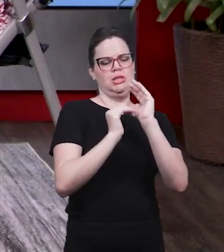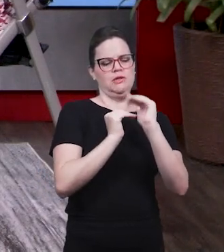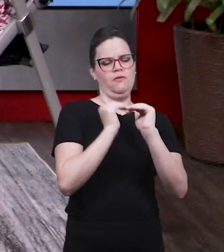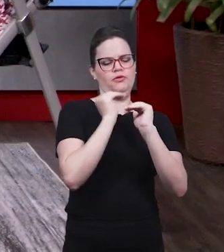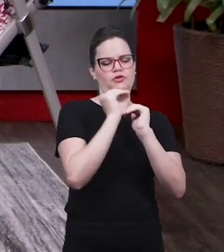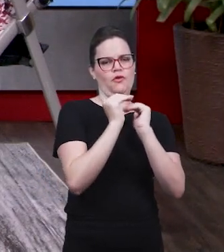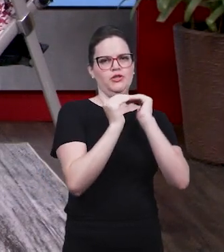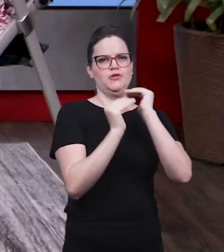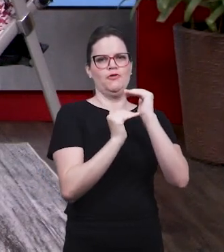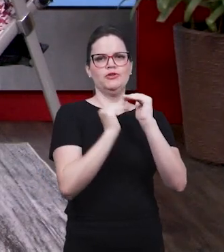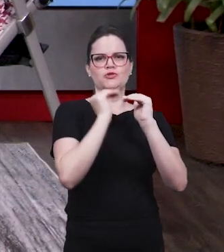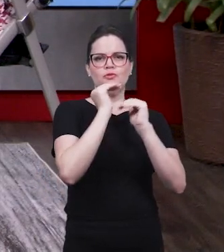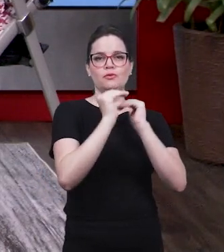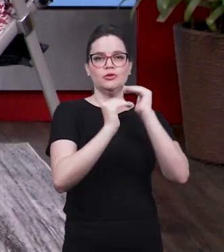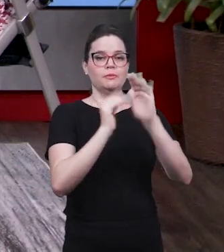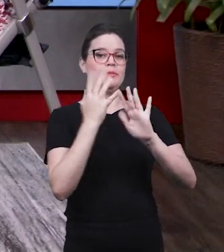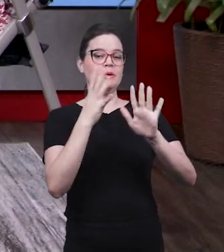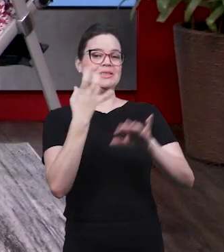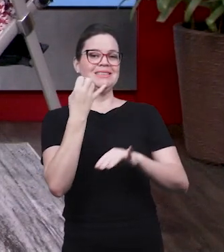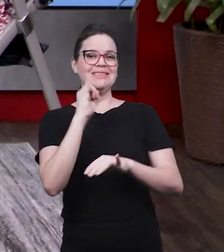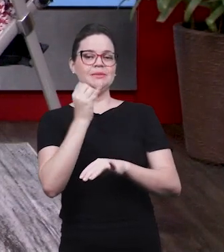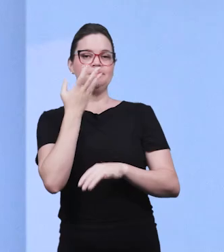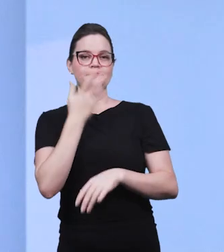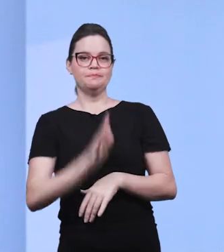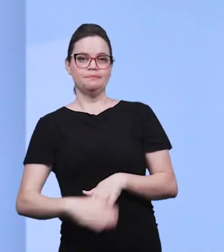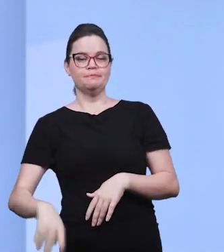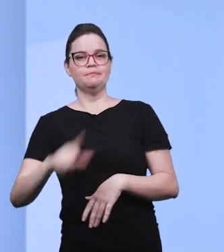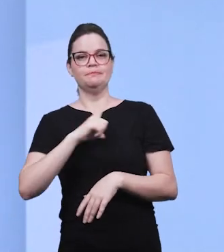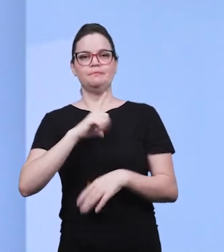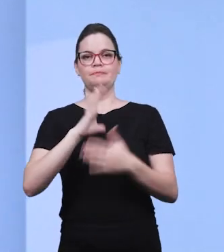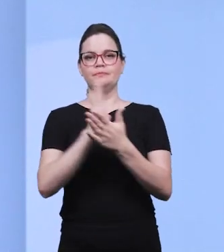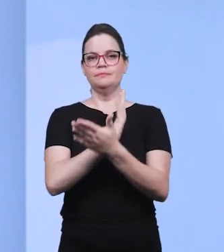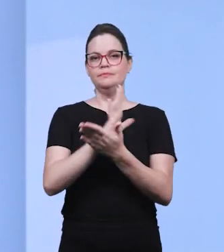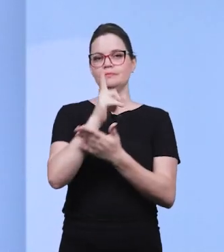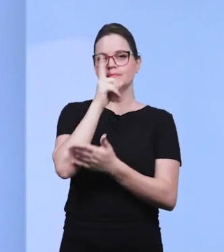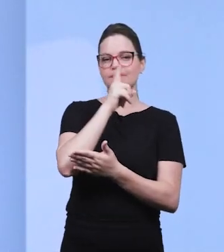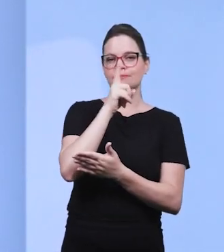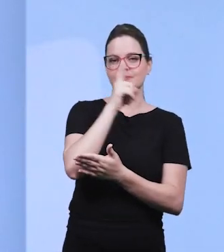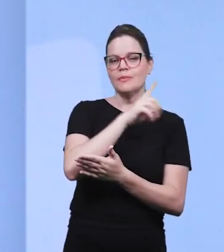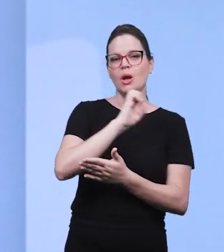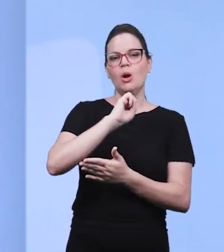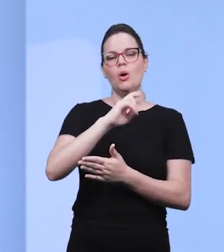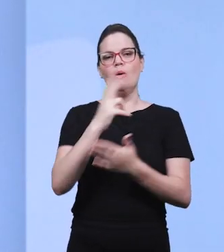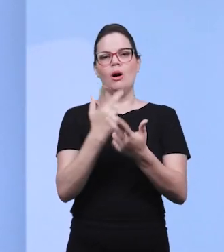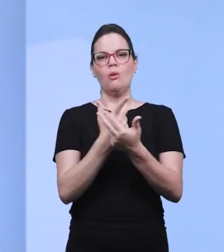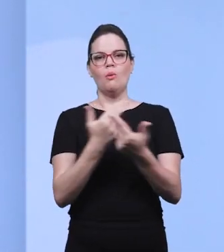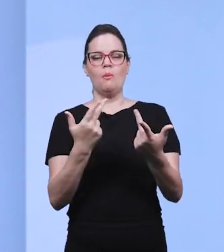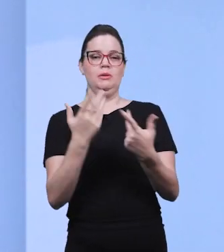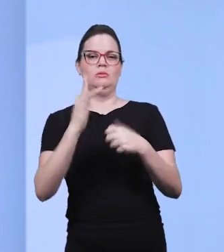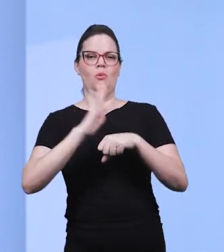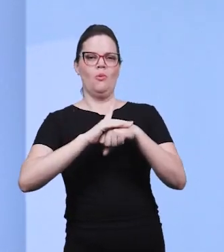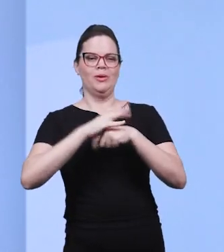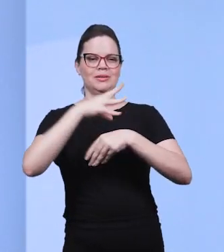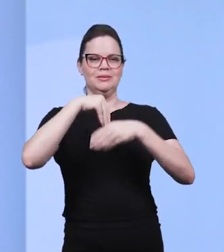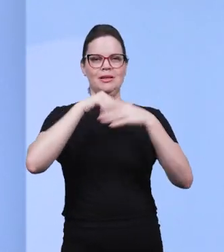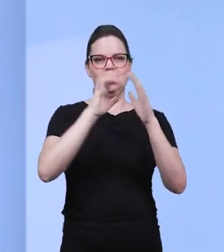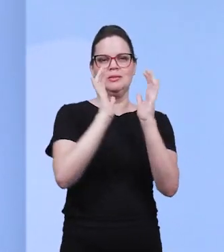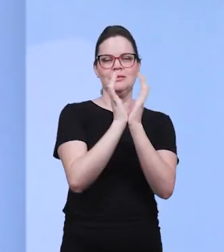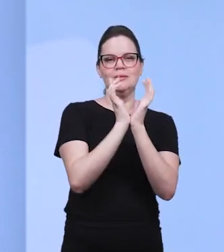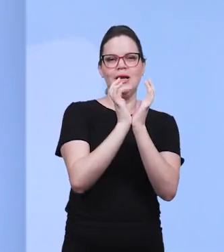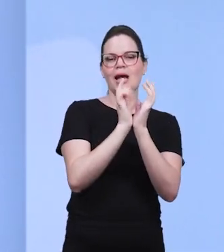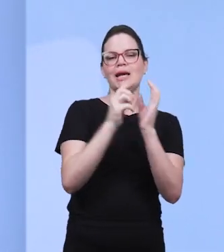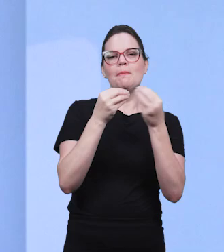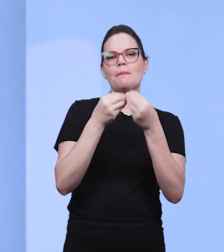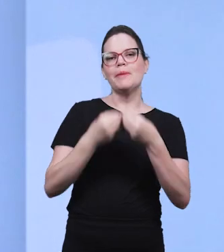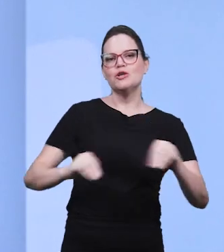tem um déficit ou ela tem algum prejuízo nessa formação, e então os pais vão buscar um diagnóstico lá